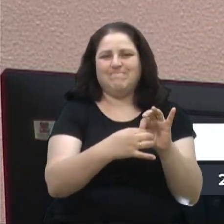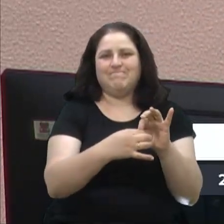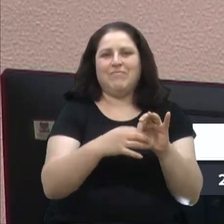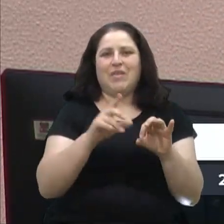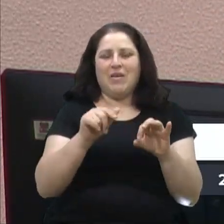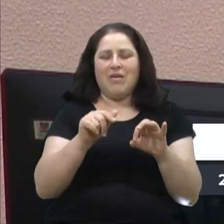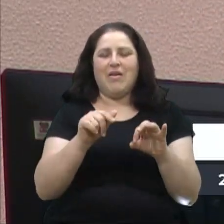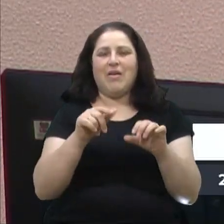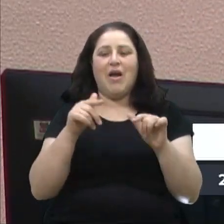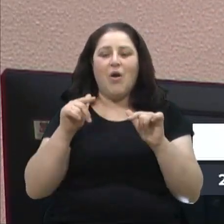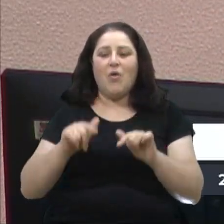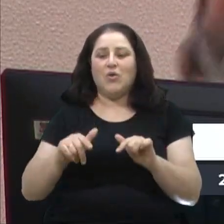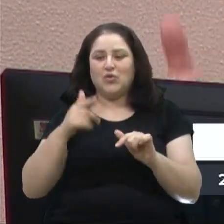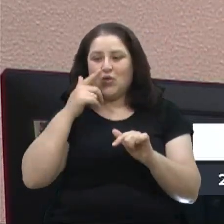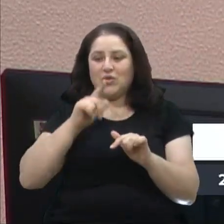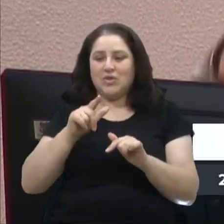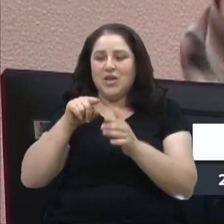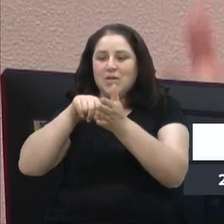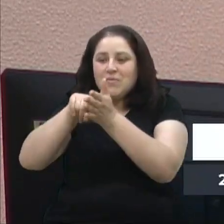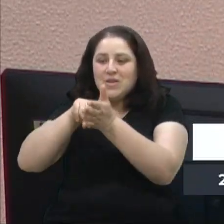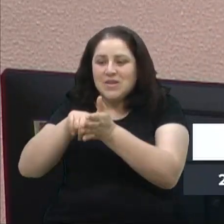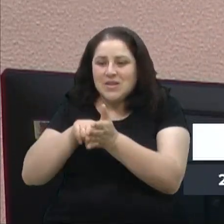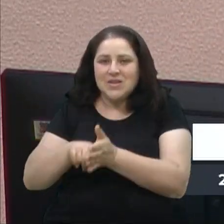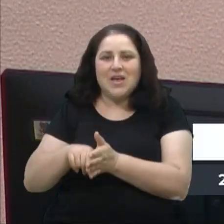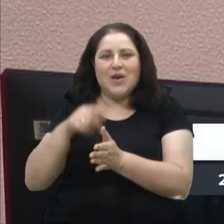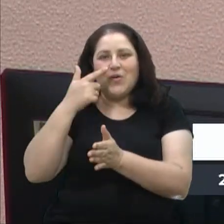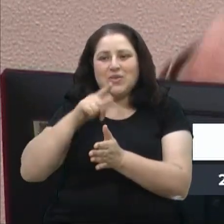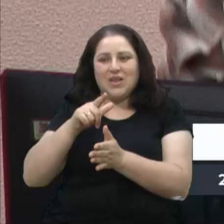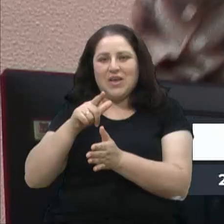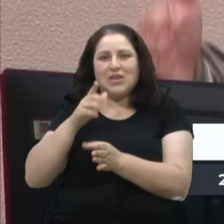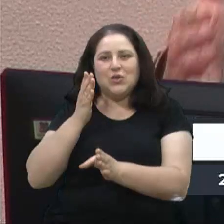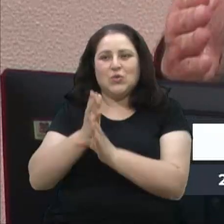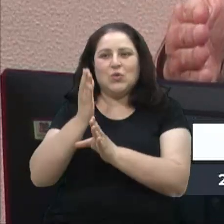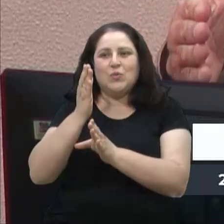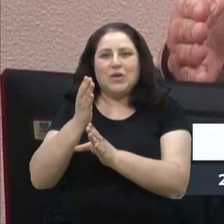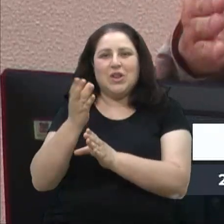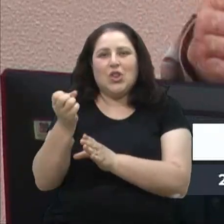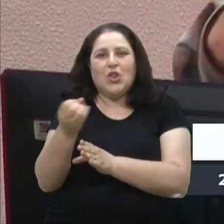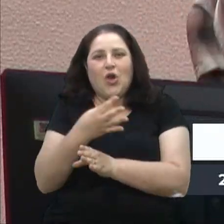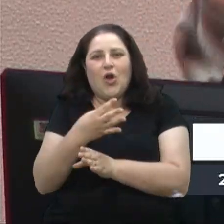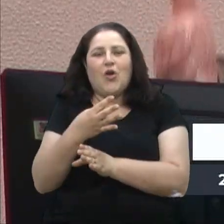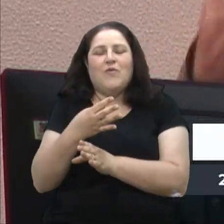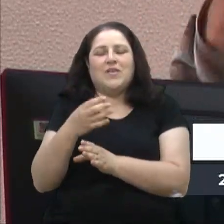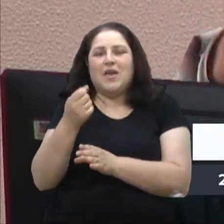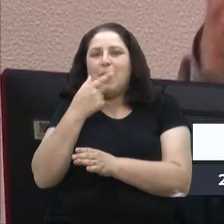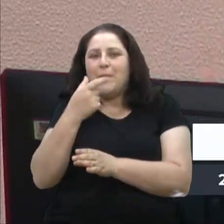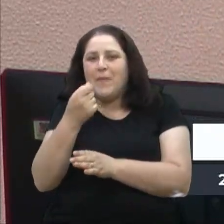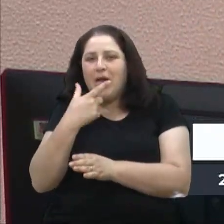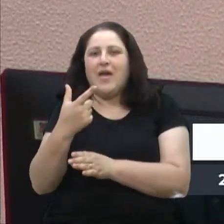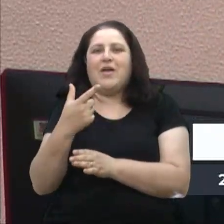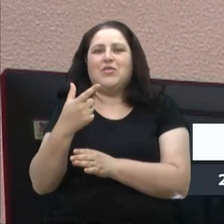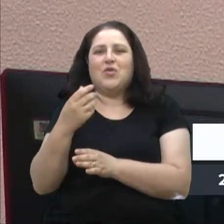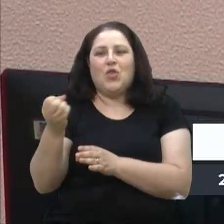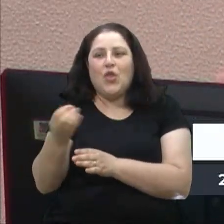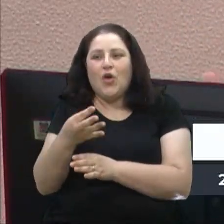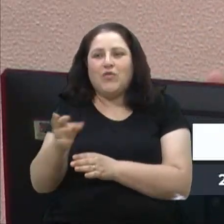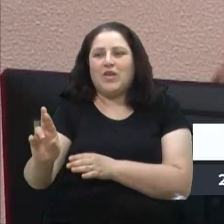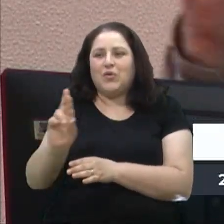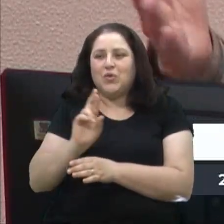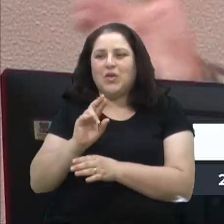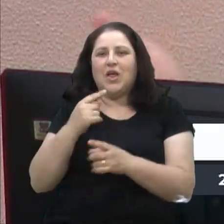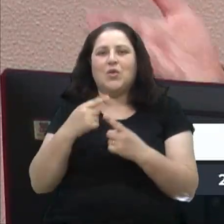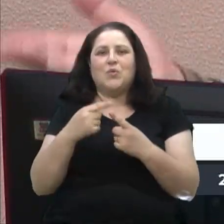novos medicamentos, novos remédios e novos resultados do porquê que a gente está enfrentando